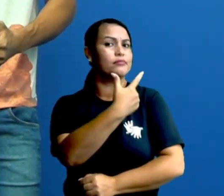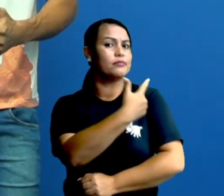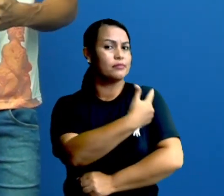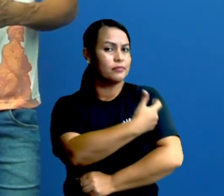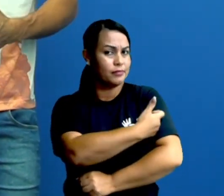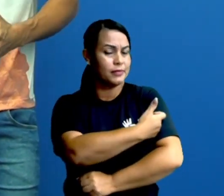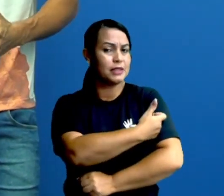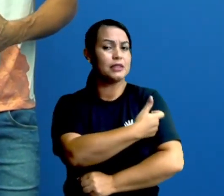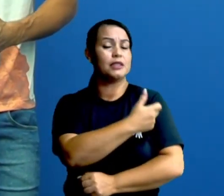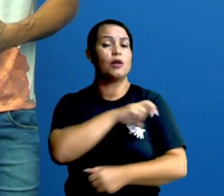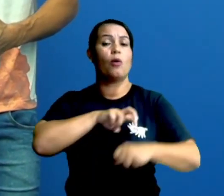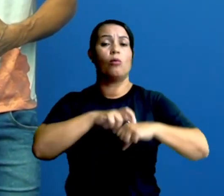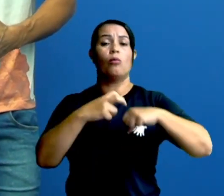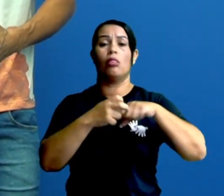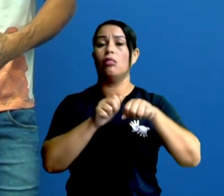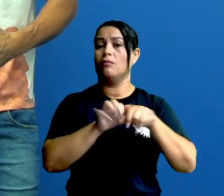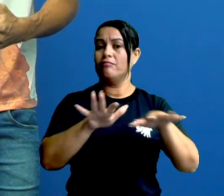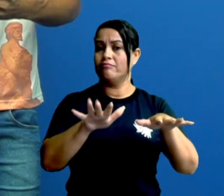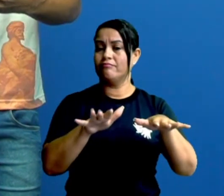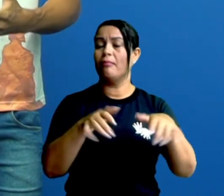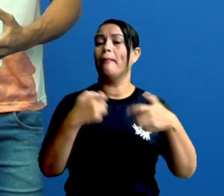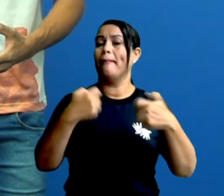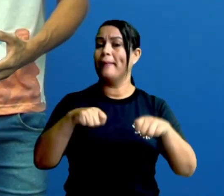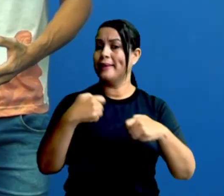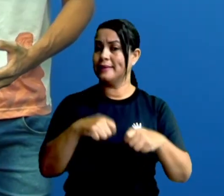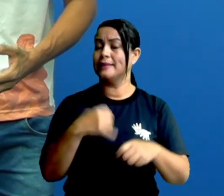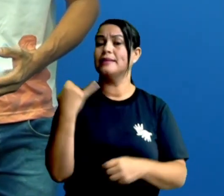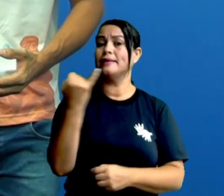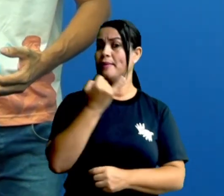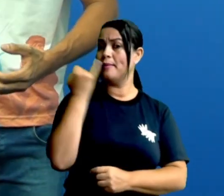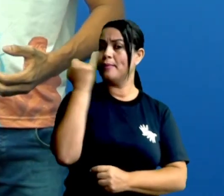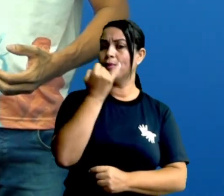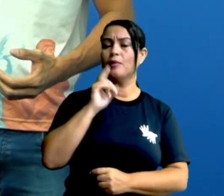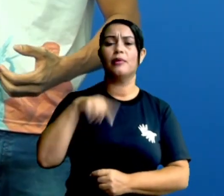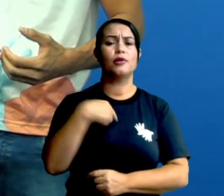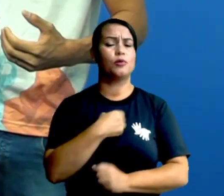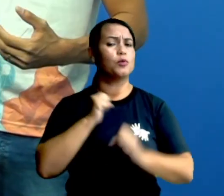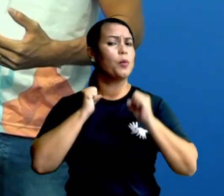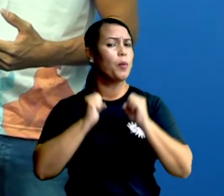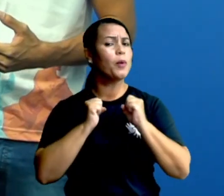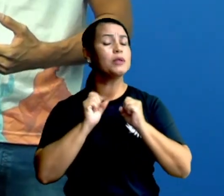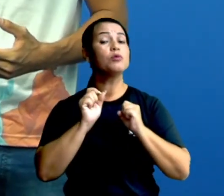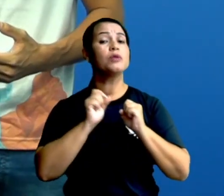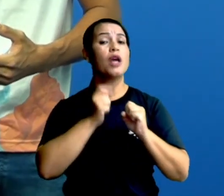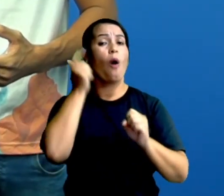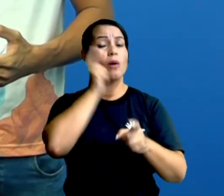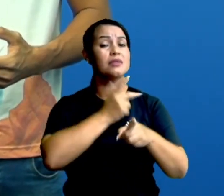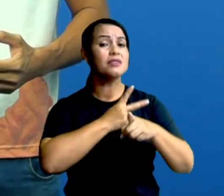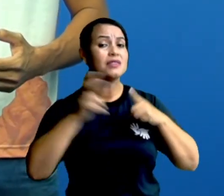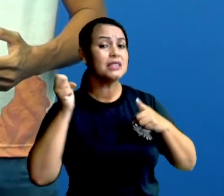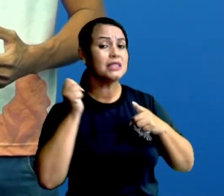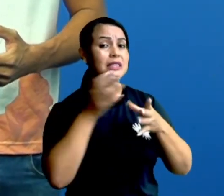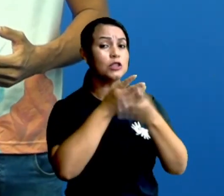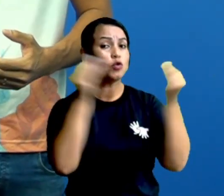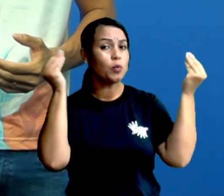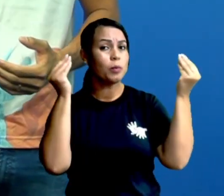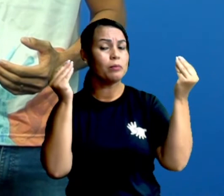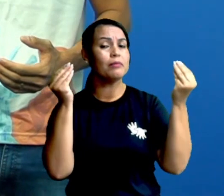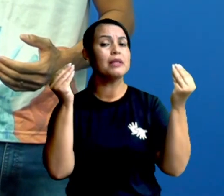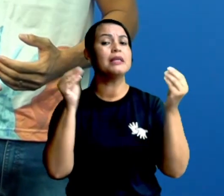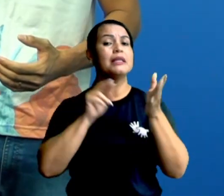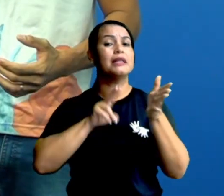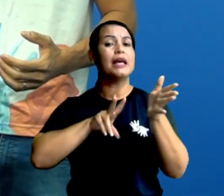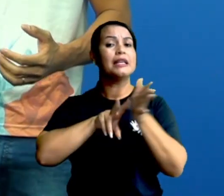vacina contra a Covid-19, tá certo? É extremamente importante para que a gente possa vencer esse vírus, passar por